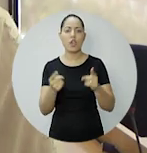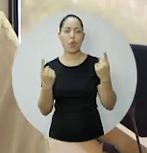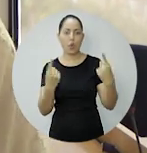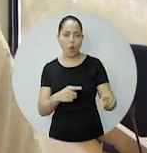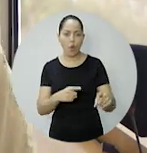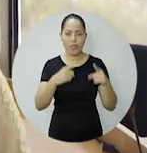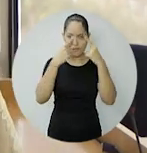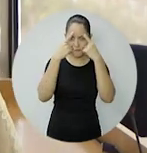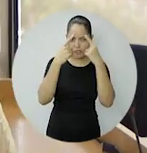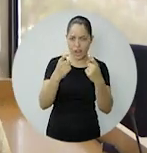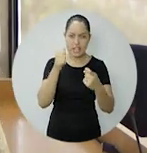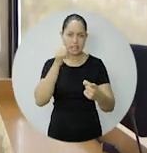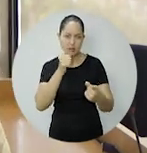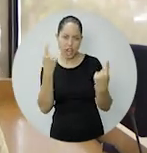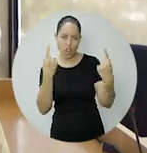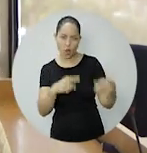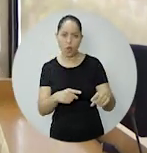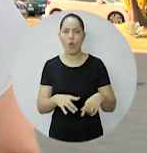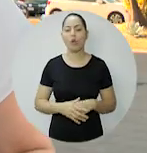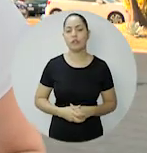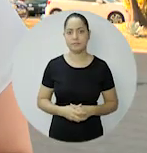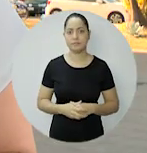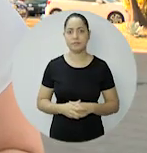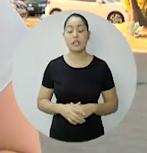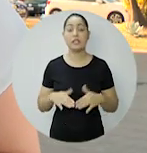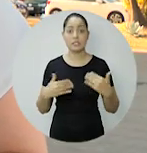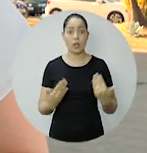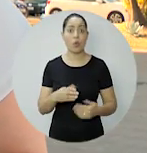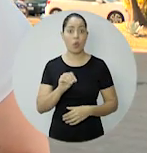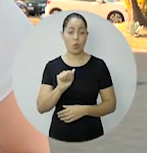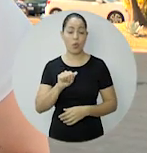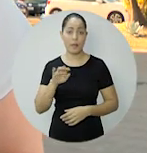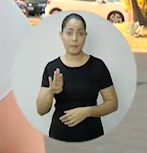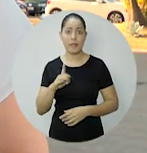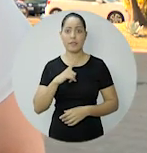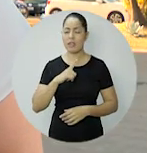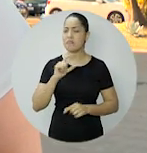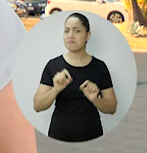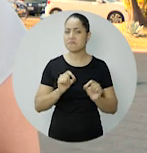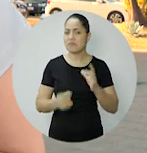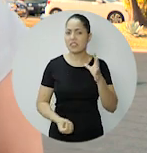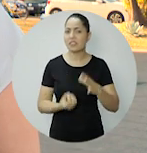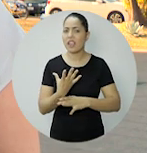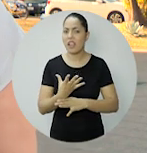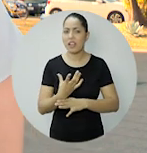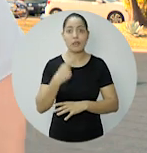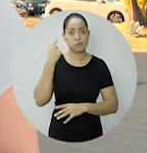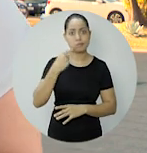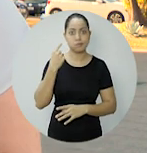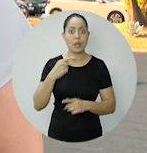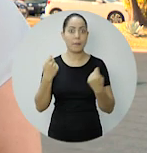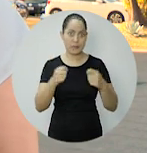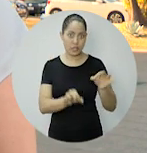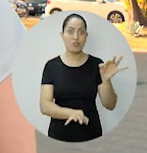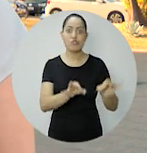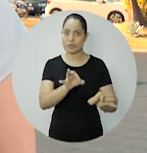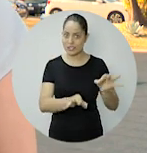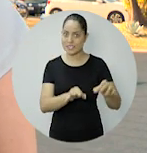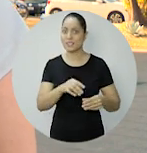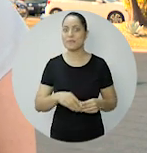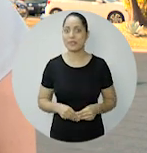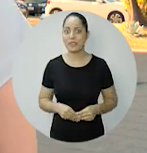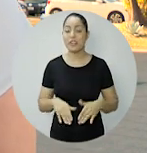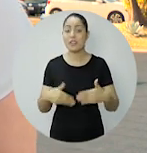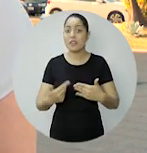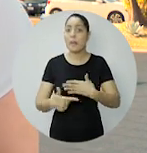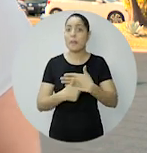contra combate, enfrentamento da violência contra a mulher. A Ordem dos Advogados do Brasil existe porque sem advogado não há justiça.